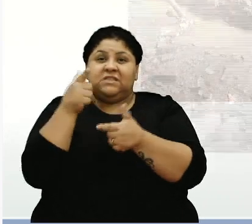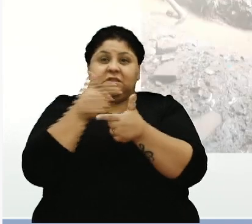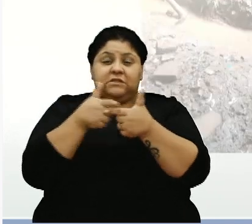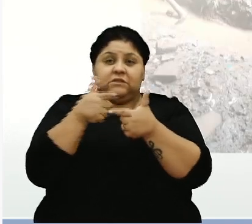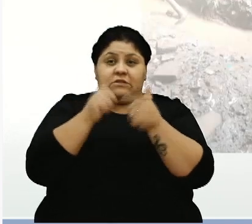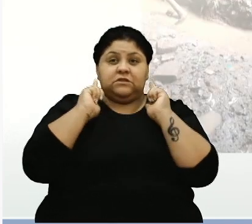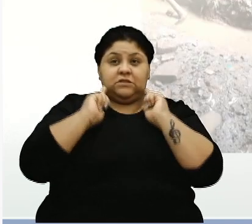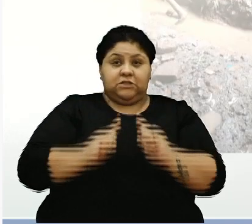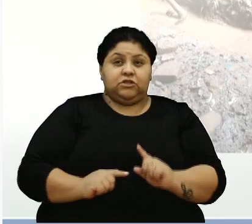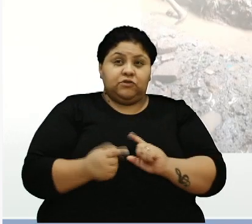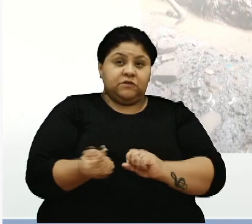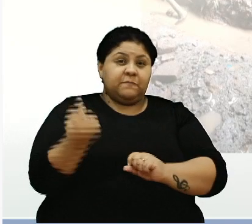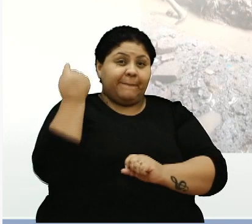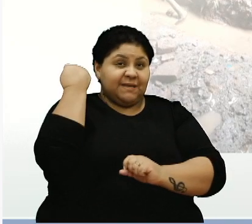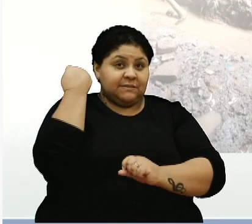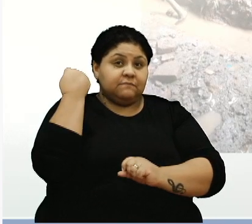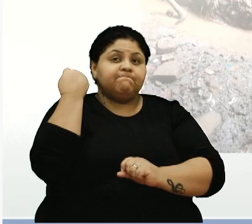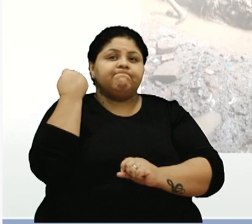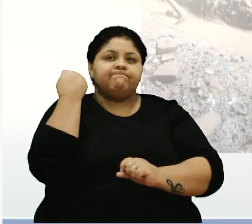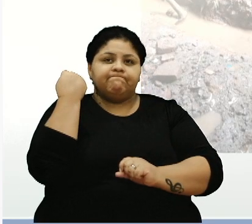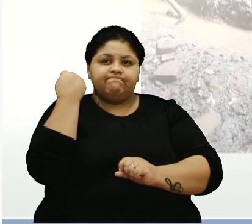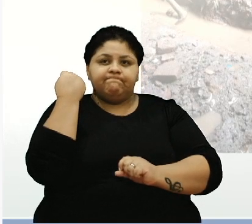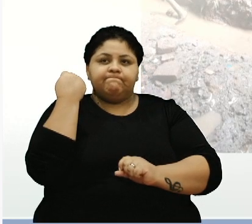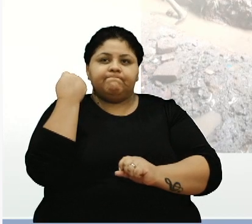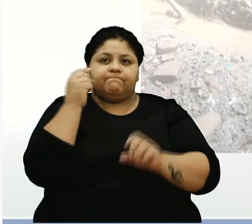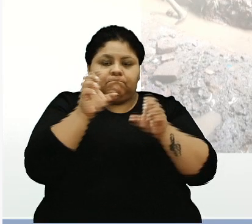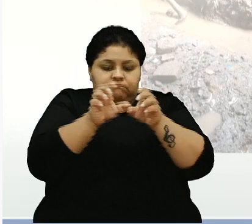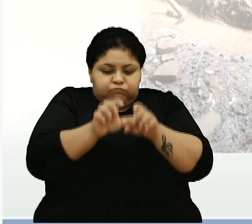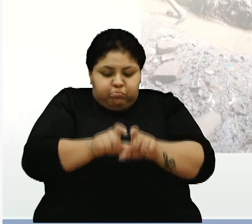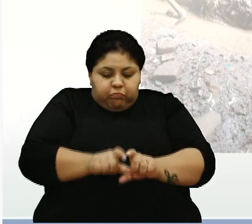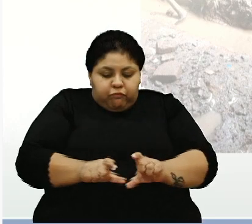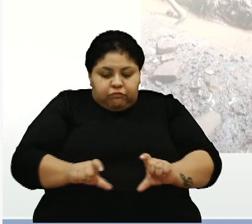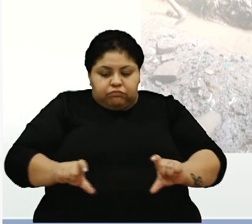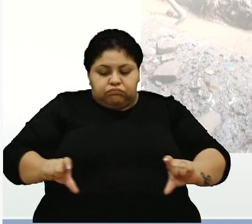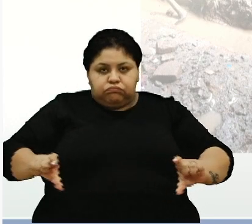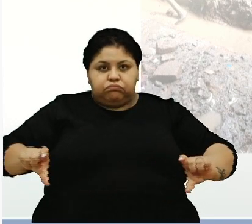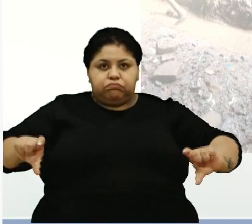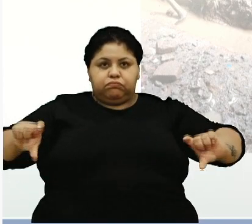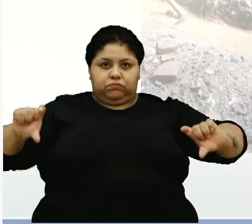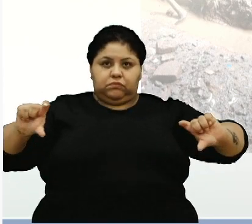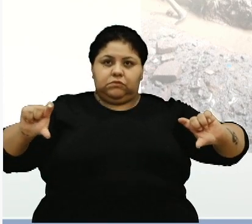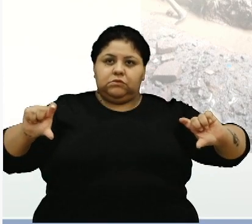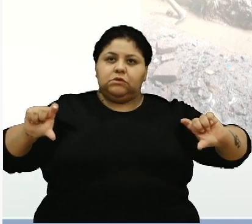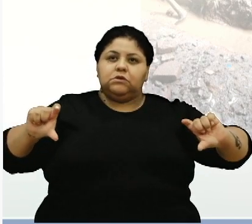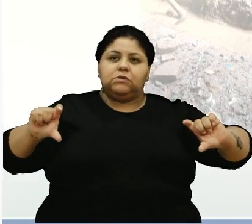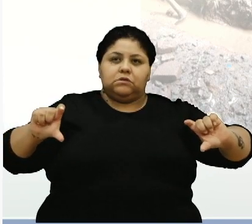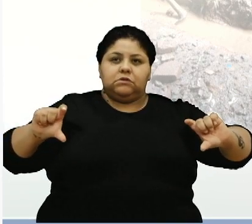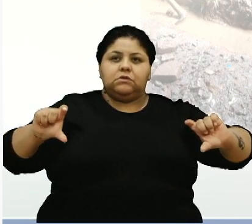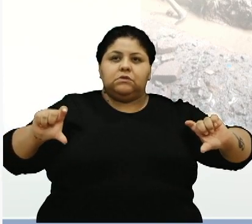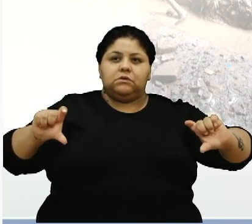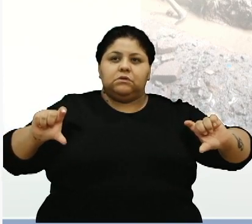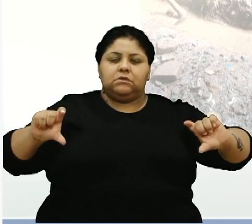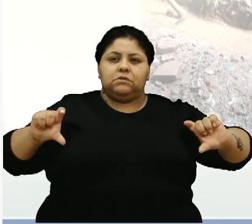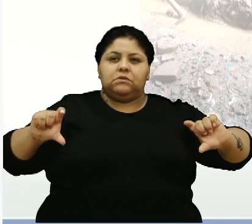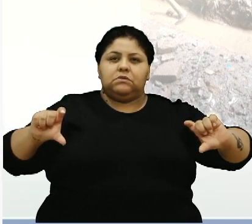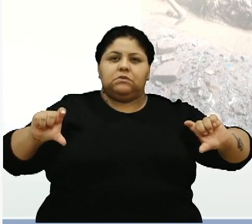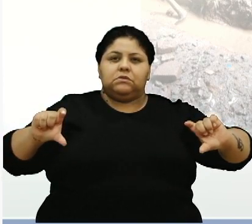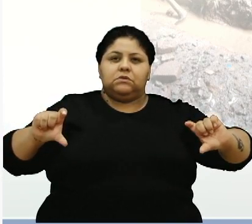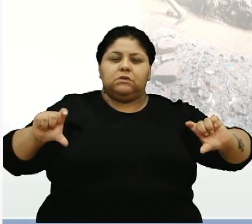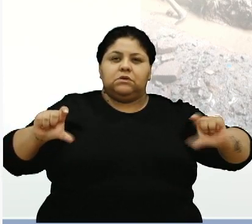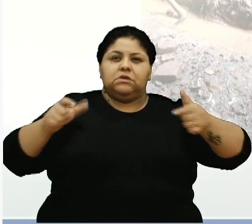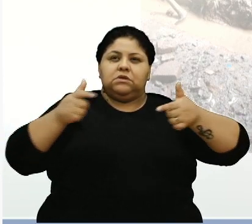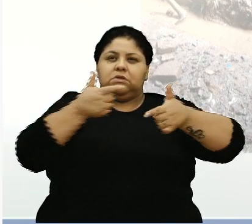gestões passadas, são canalizações que acabam proporcionando travessia entre